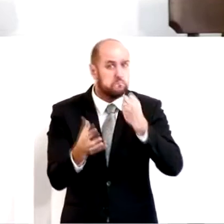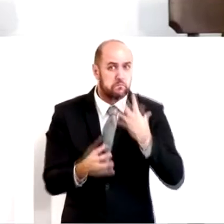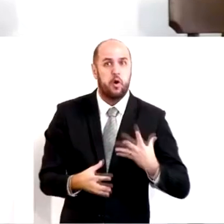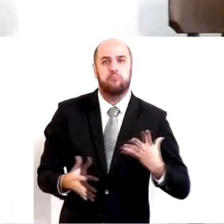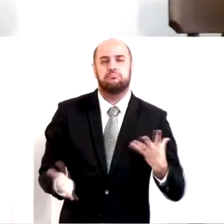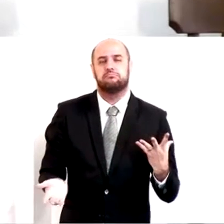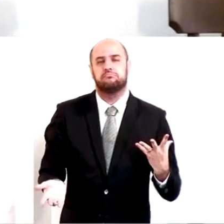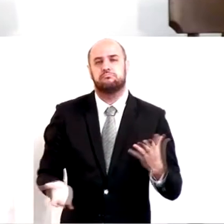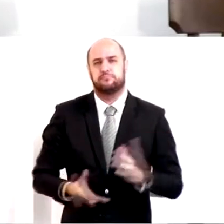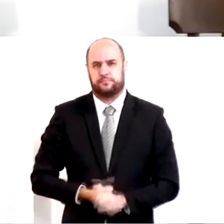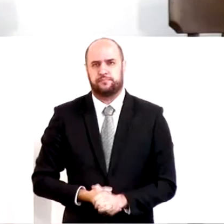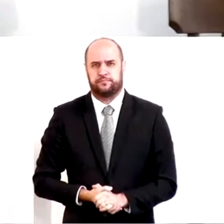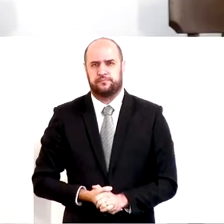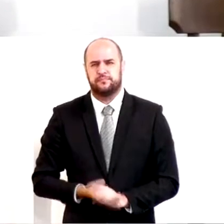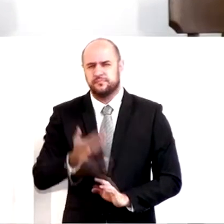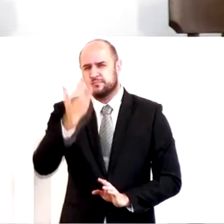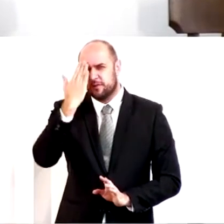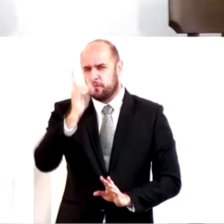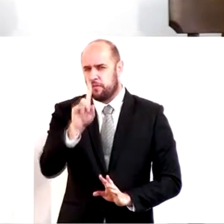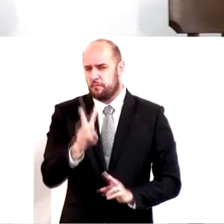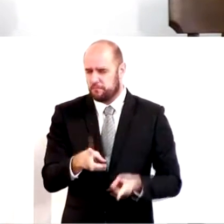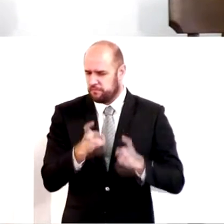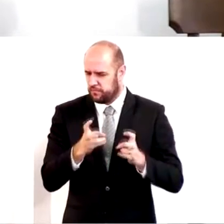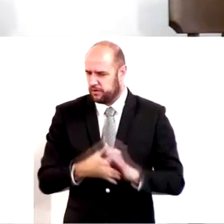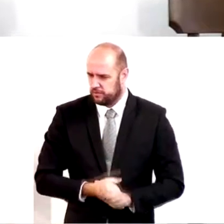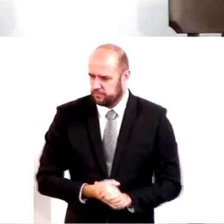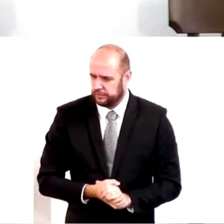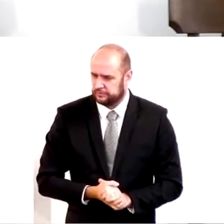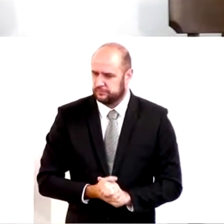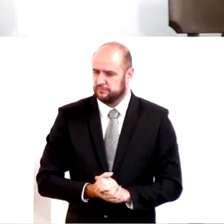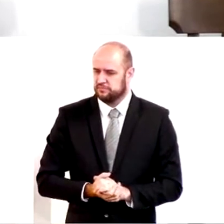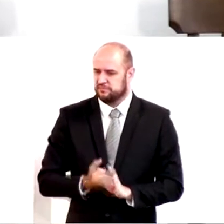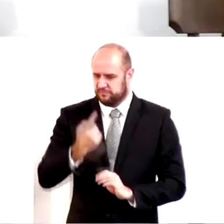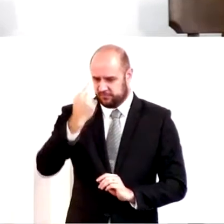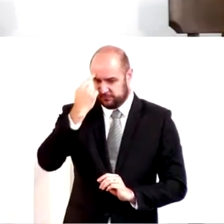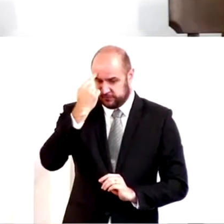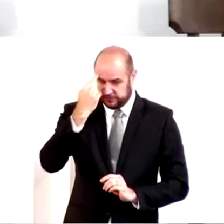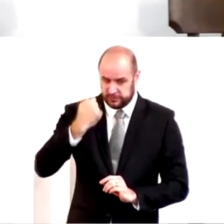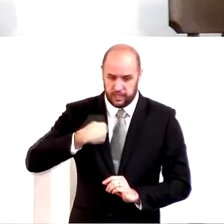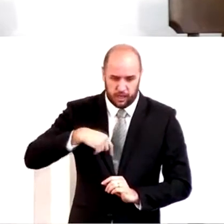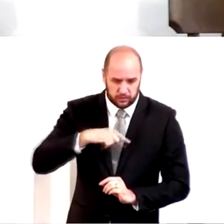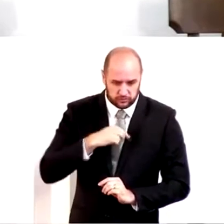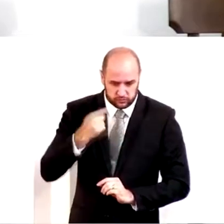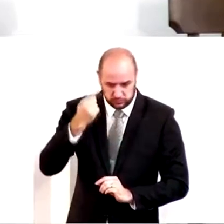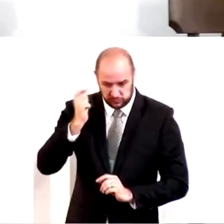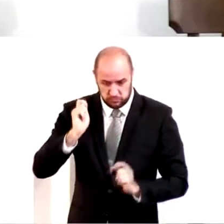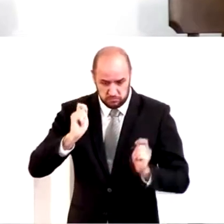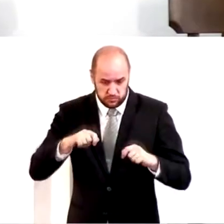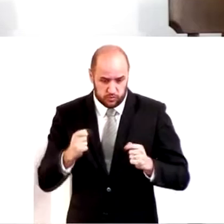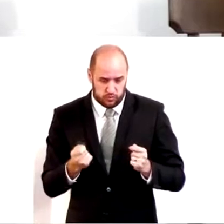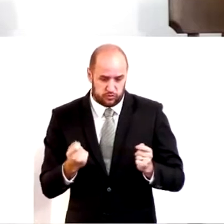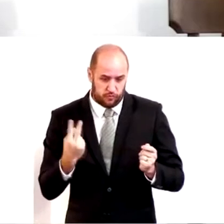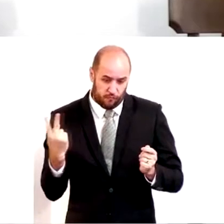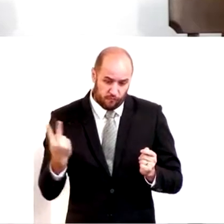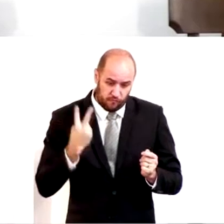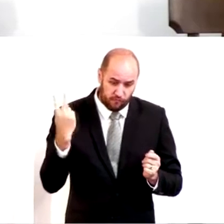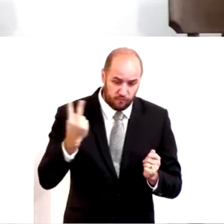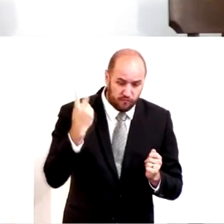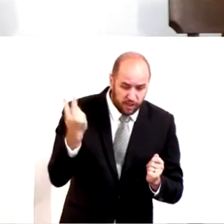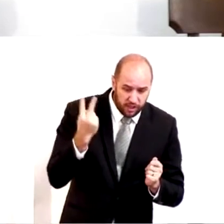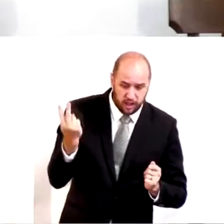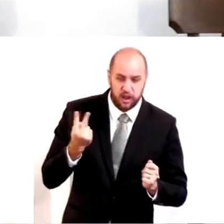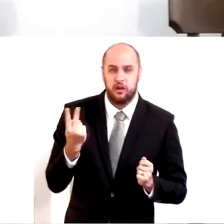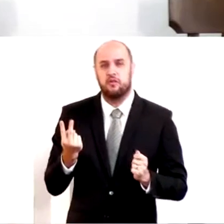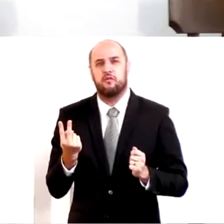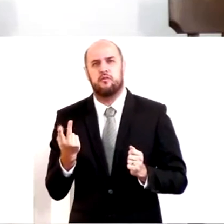perfume. Perceba uma coisa, eu estou querendo levar você a pensar que nós podemos atribuir coisas, valores ou não, de